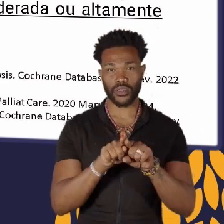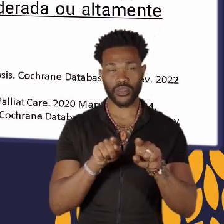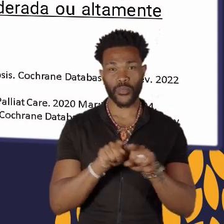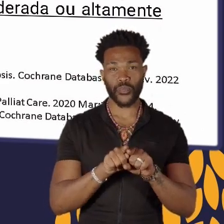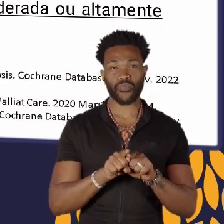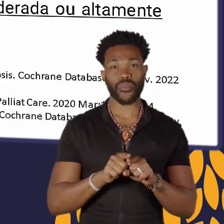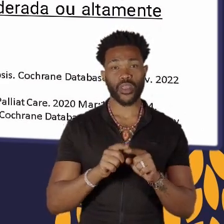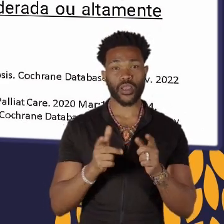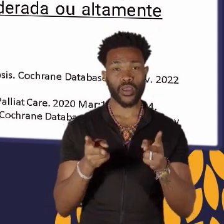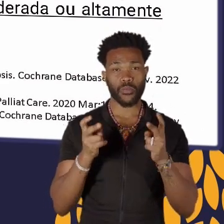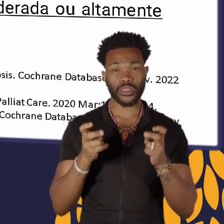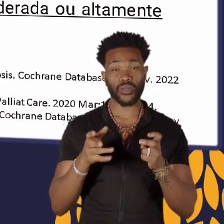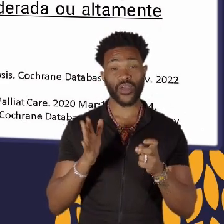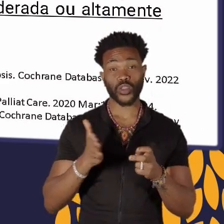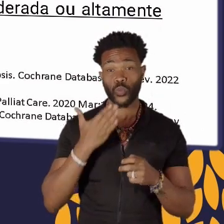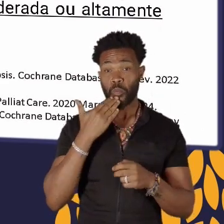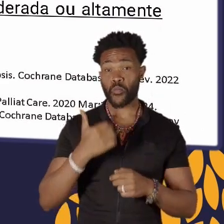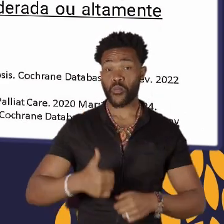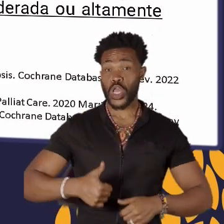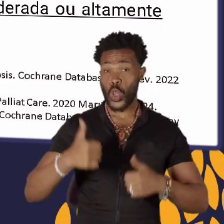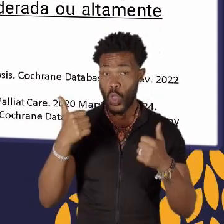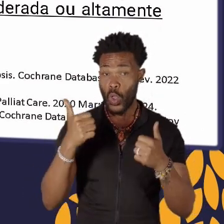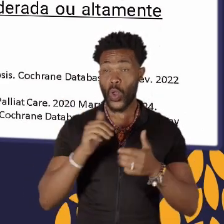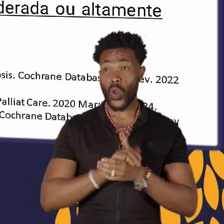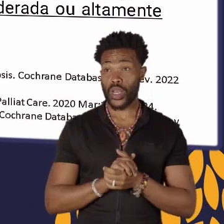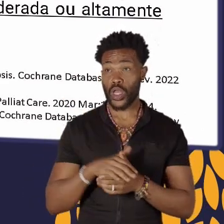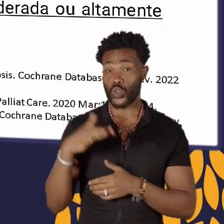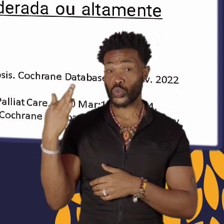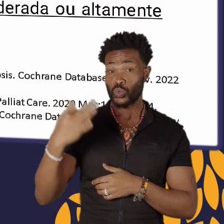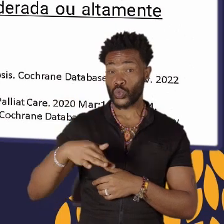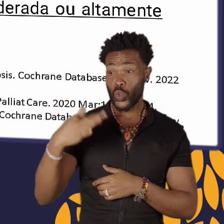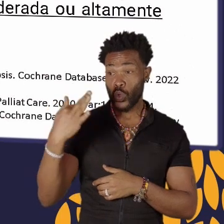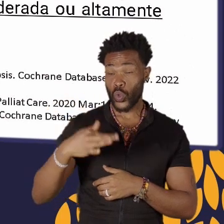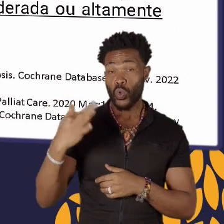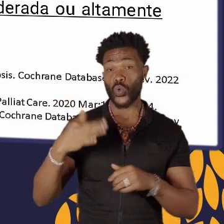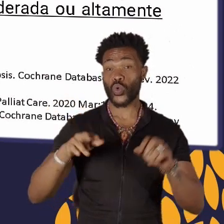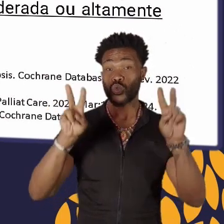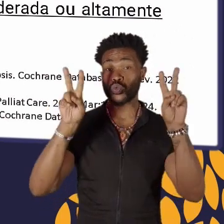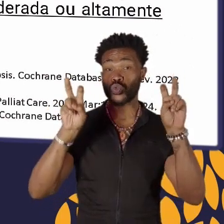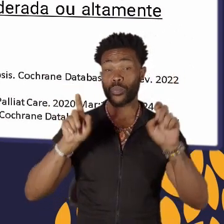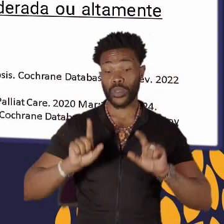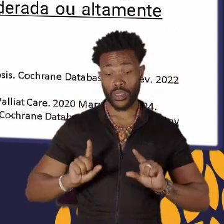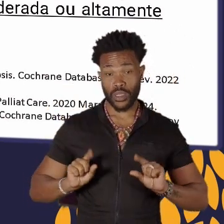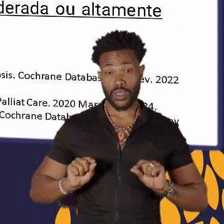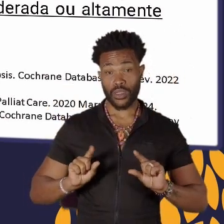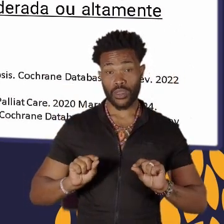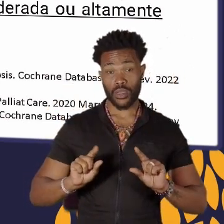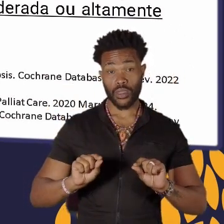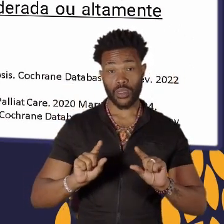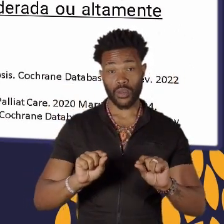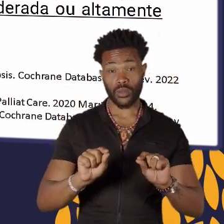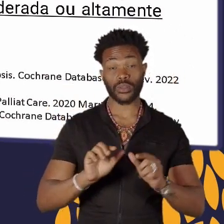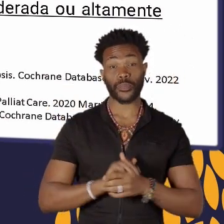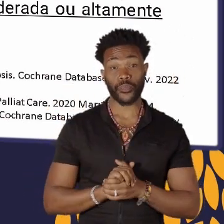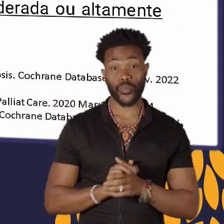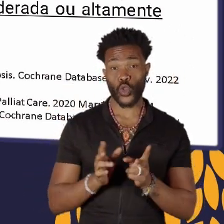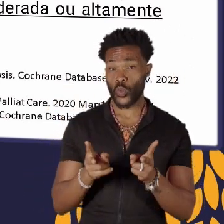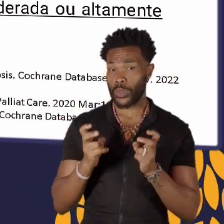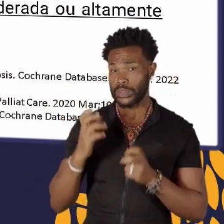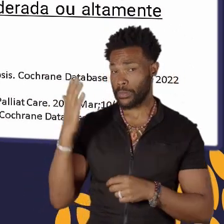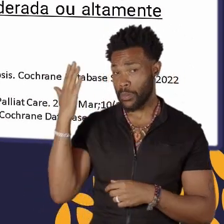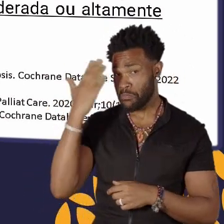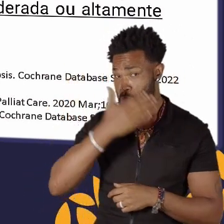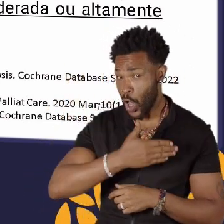mas é observado sim uma melhora. Para as dores relacionadas ao câncer, já não se observa